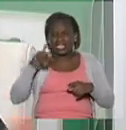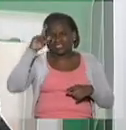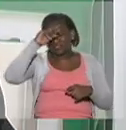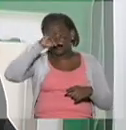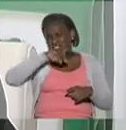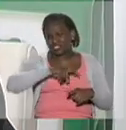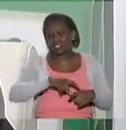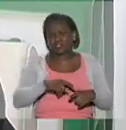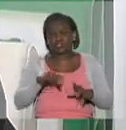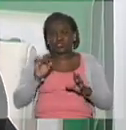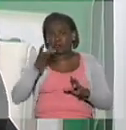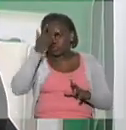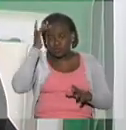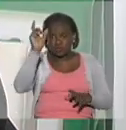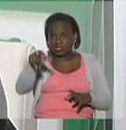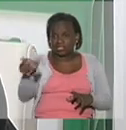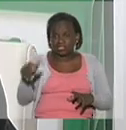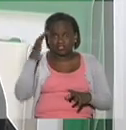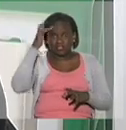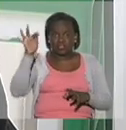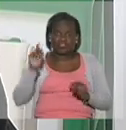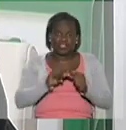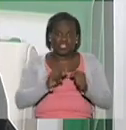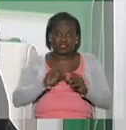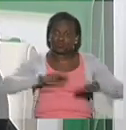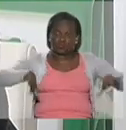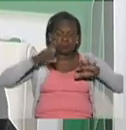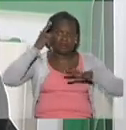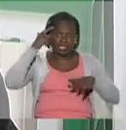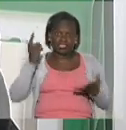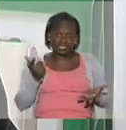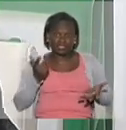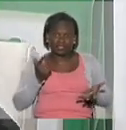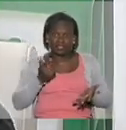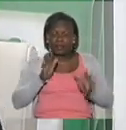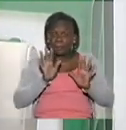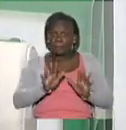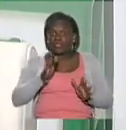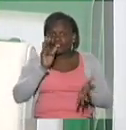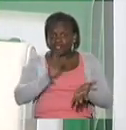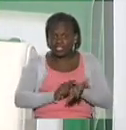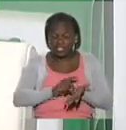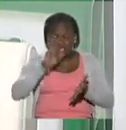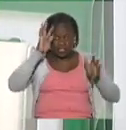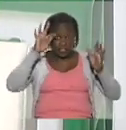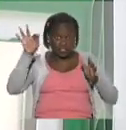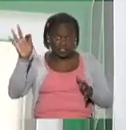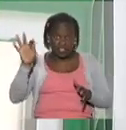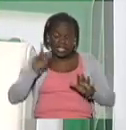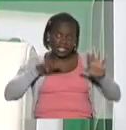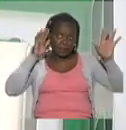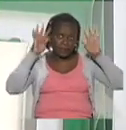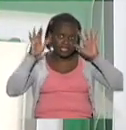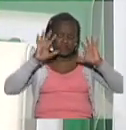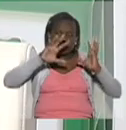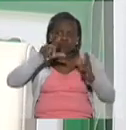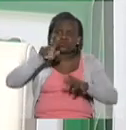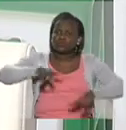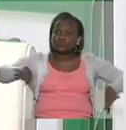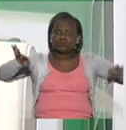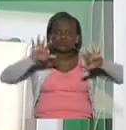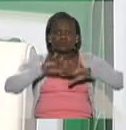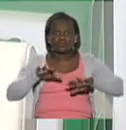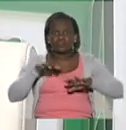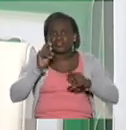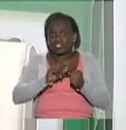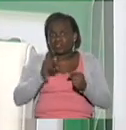uma coisa complicada que só os filósofos fazem. Sim. Esse é o senso comum. Na verdade, filosofar é simplesmente refletir sobre o mundo à